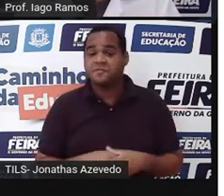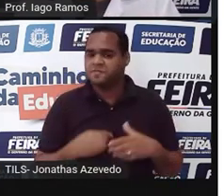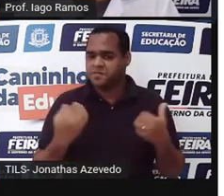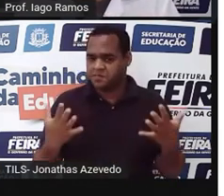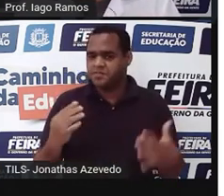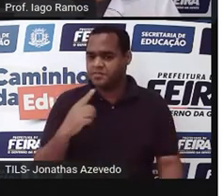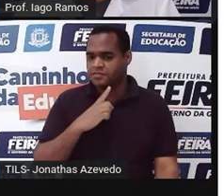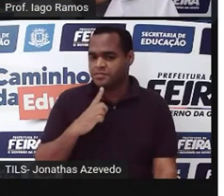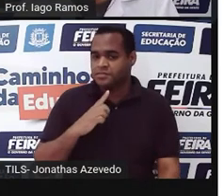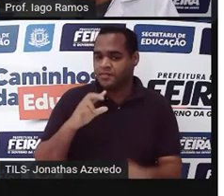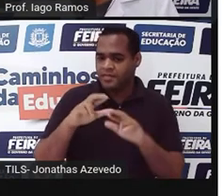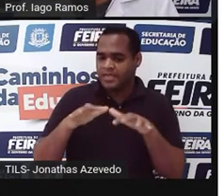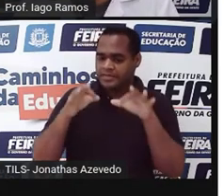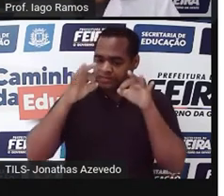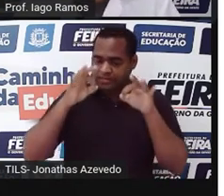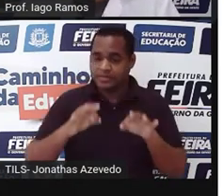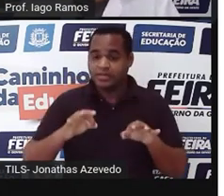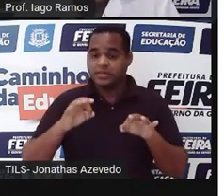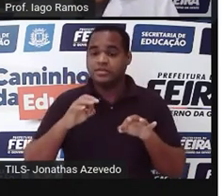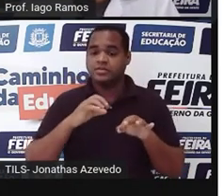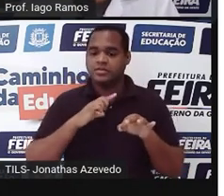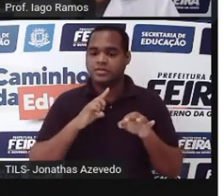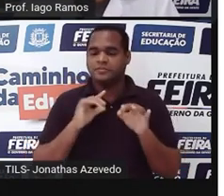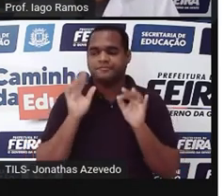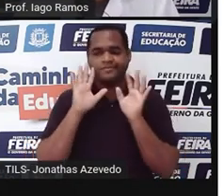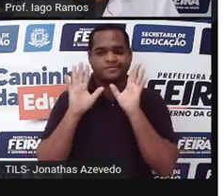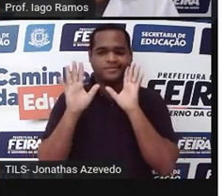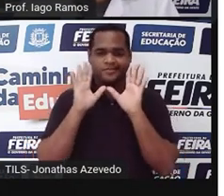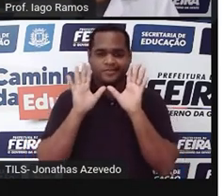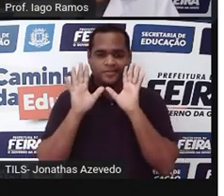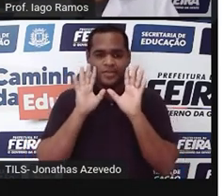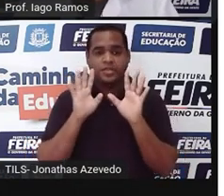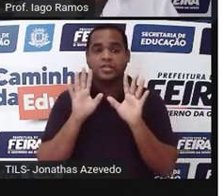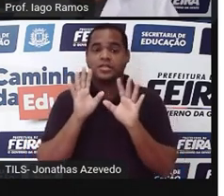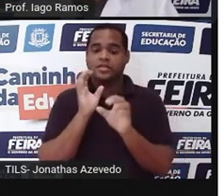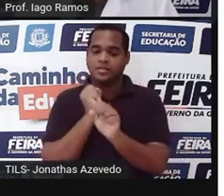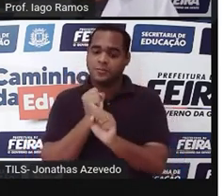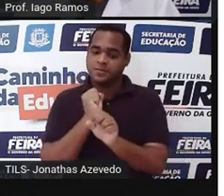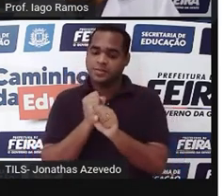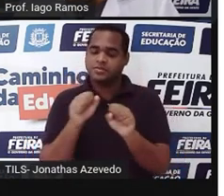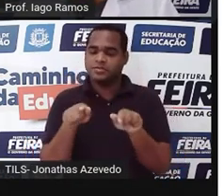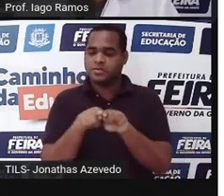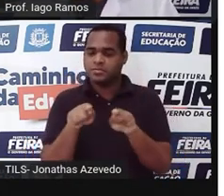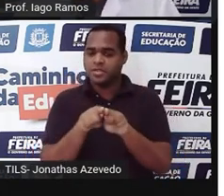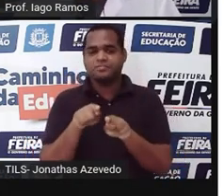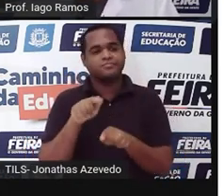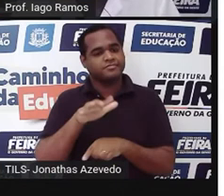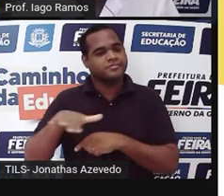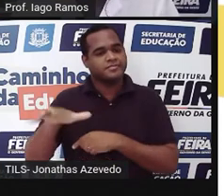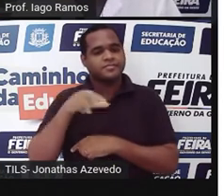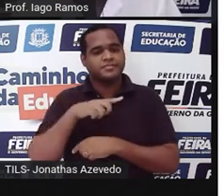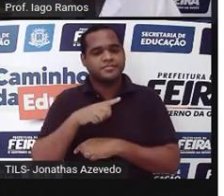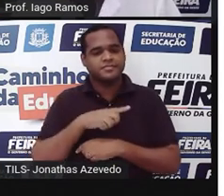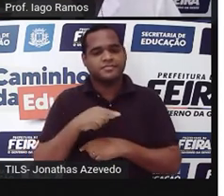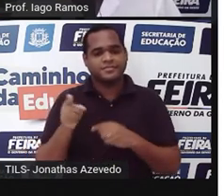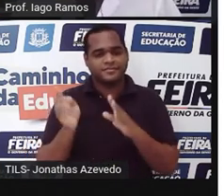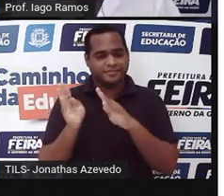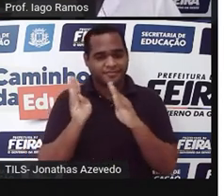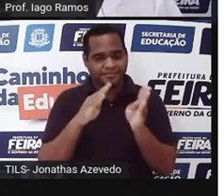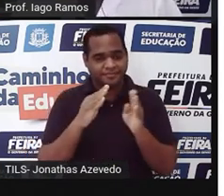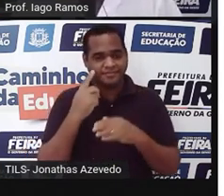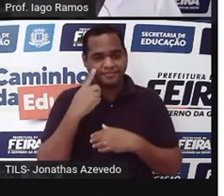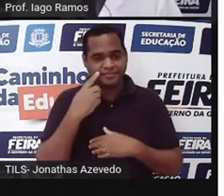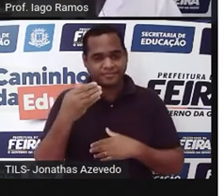Existe uma forma correta de se pensar disse calcular e essa situação e a gente vai ver